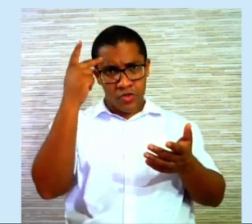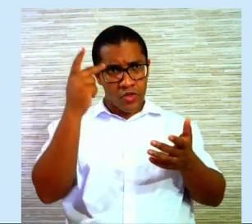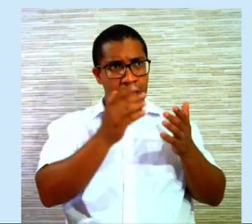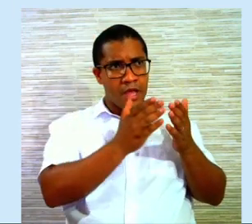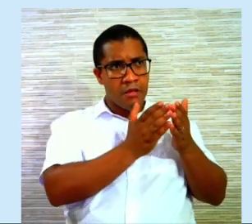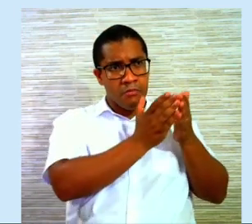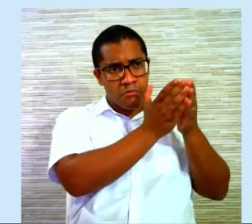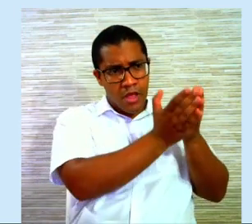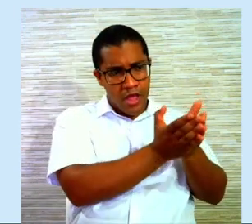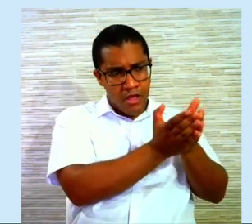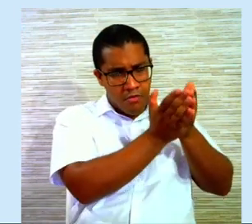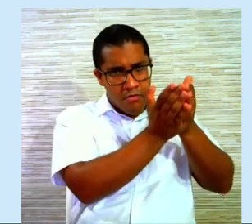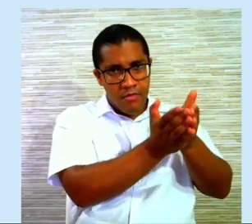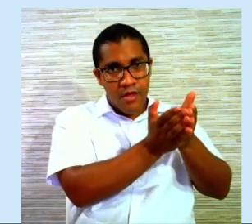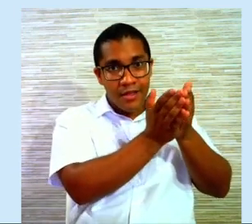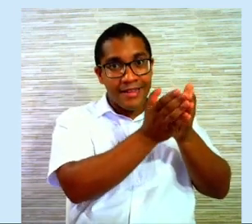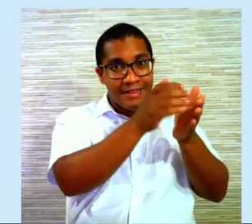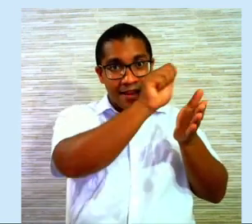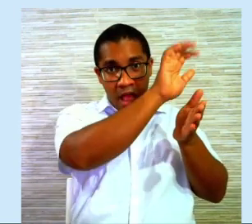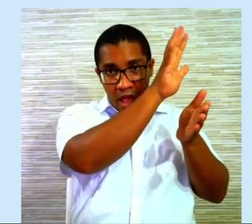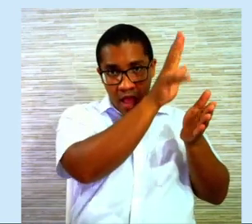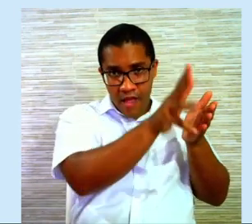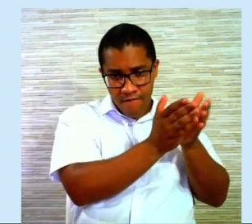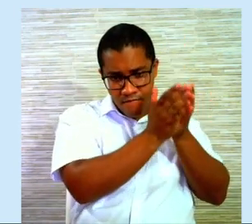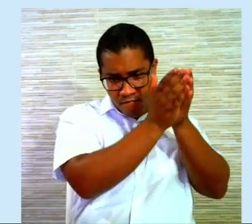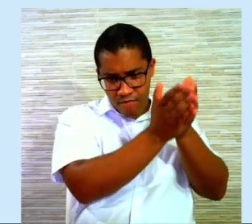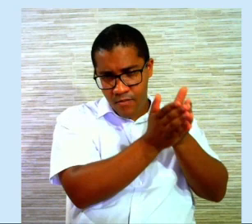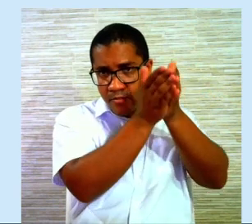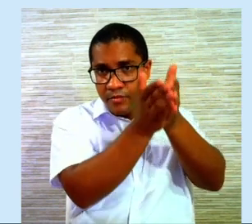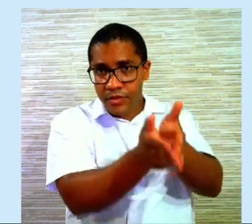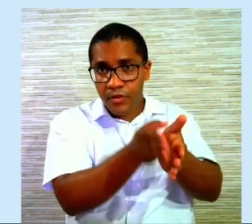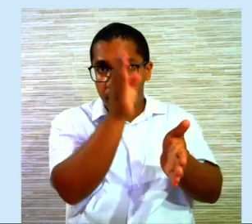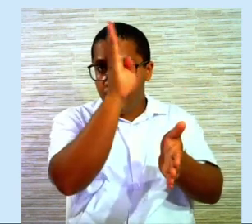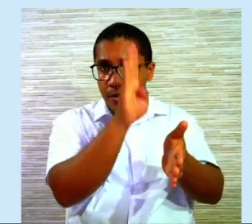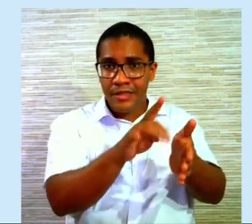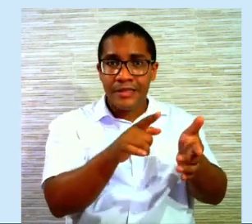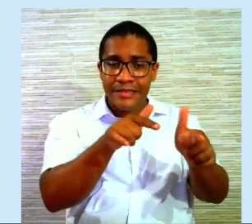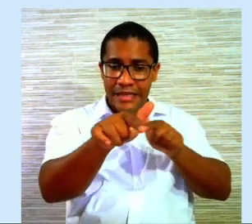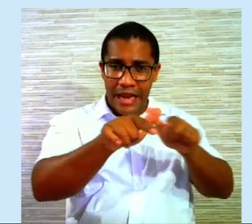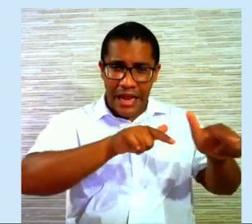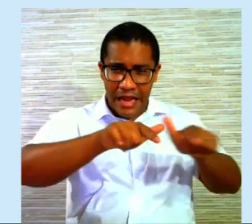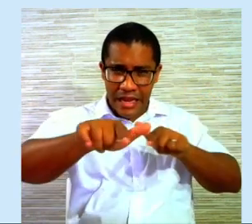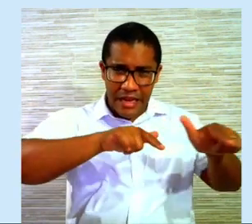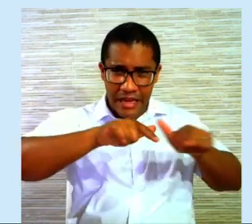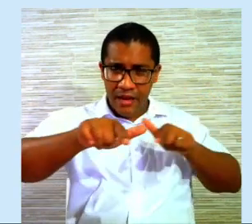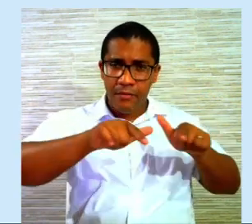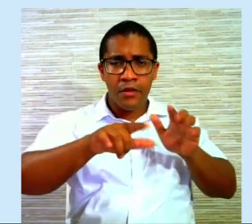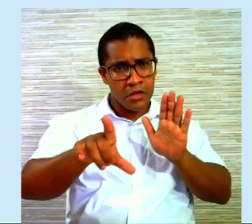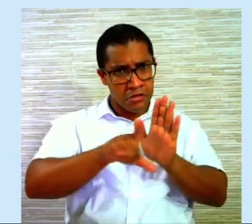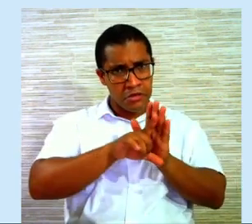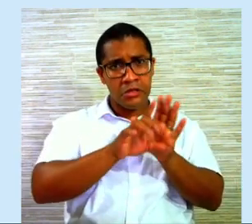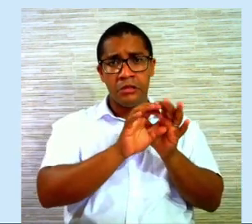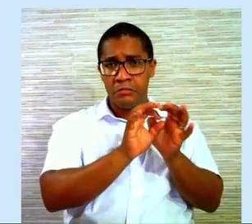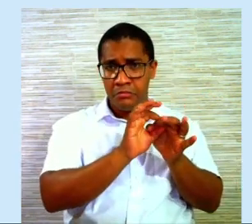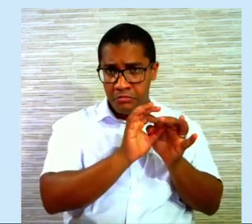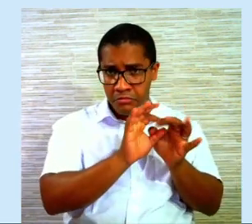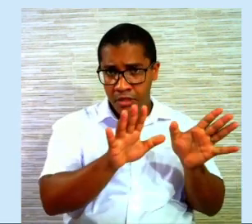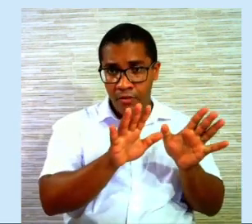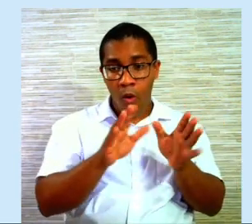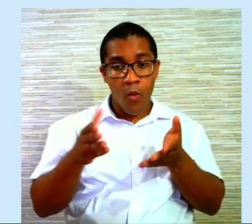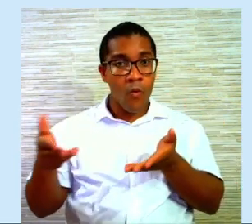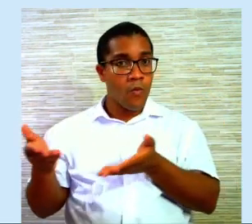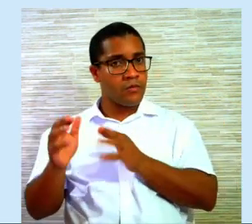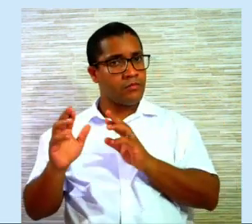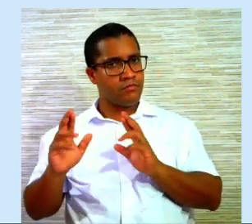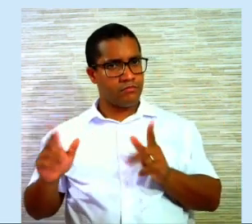homens que eram trazidos da África para ter seu trabalho explorado no Brasil. A lei permitia, hoje